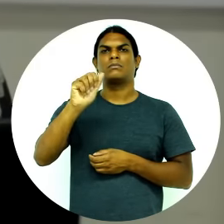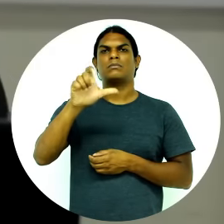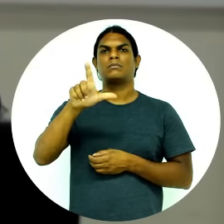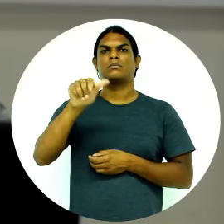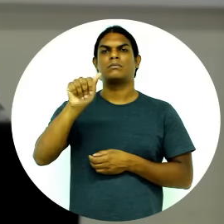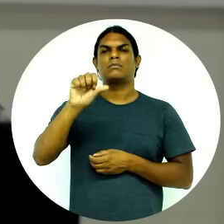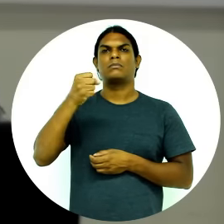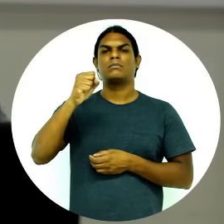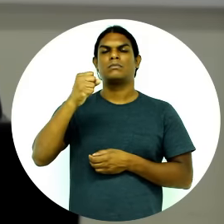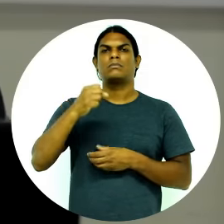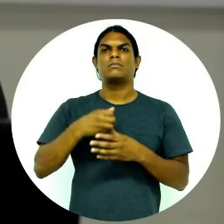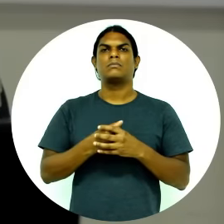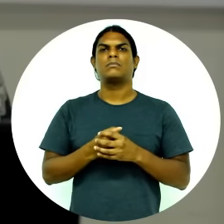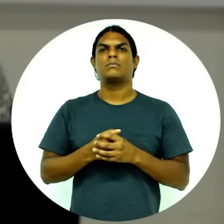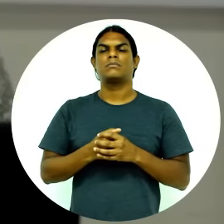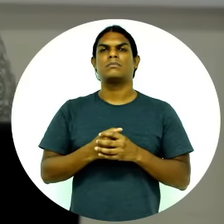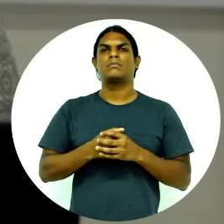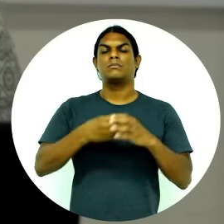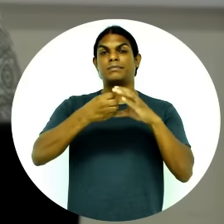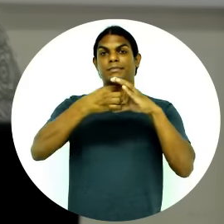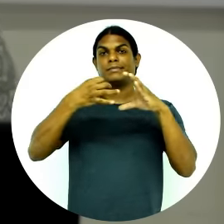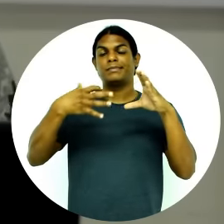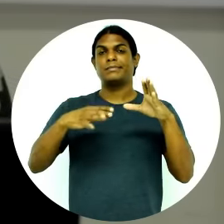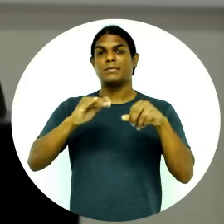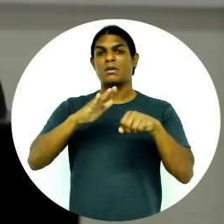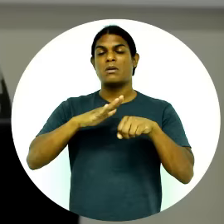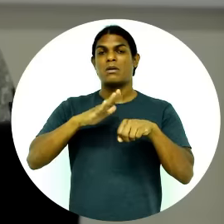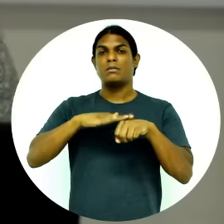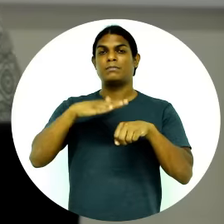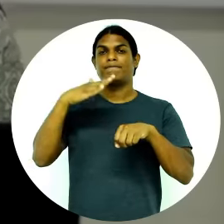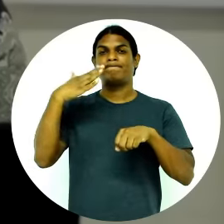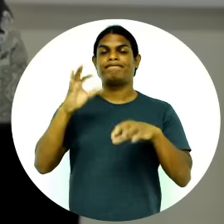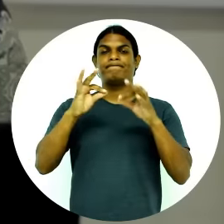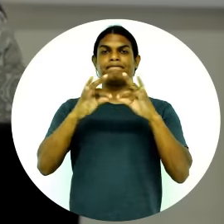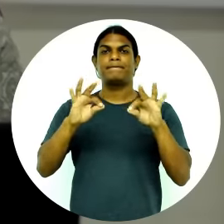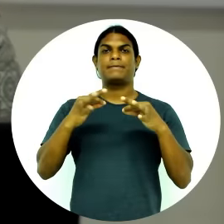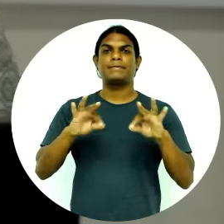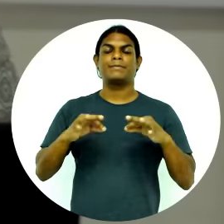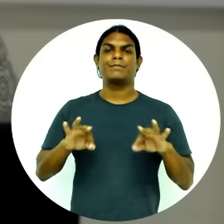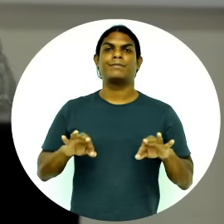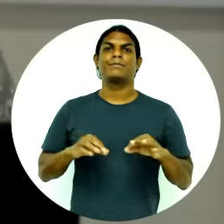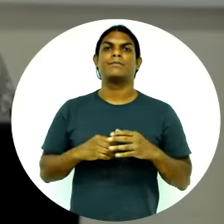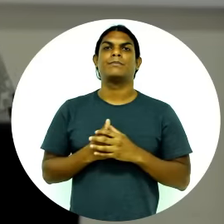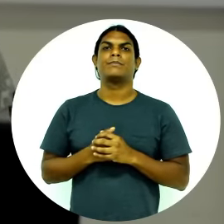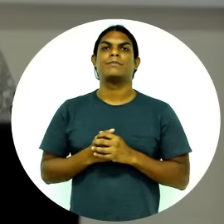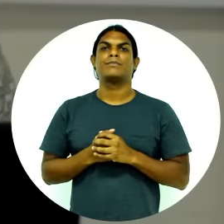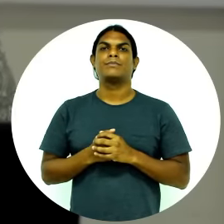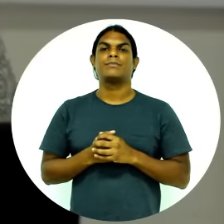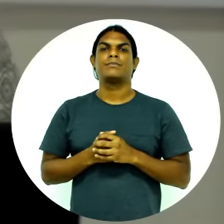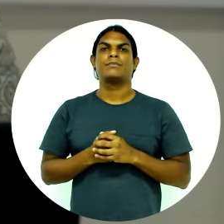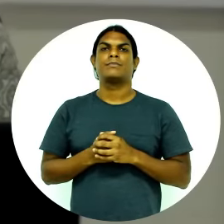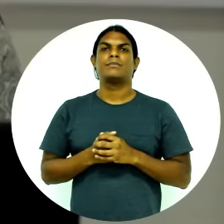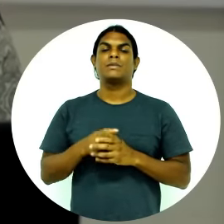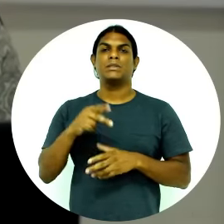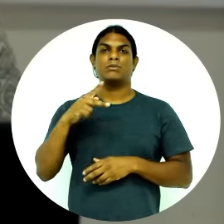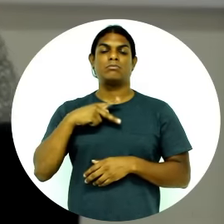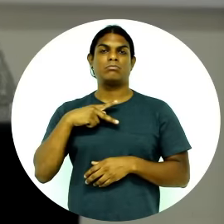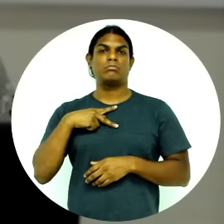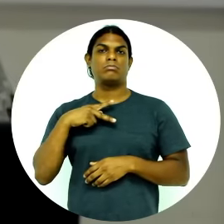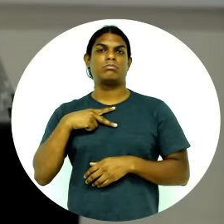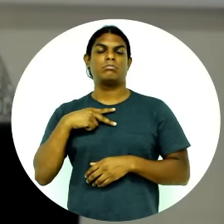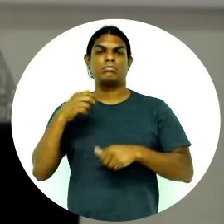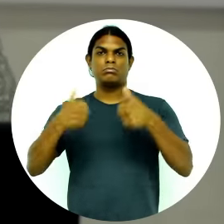para o alcance da avaliação de desempenho. Nós temos o método das escalas gráficas, o método da